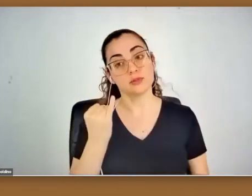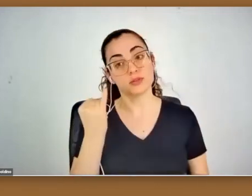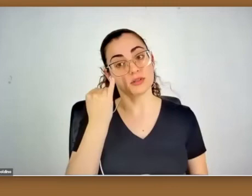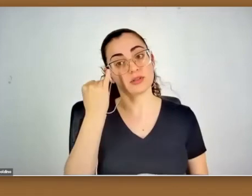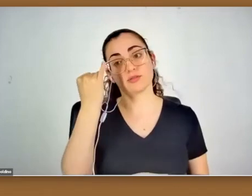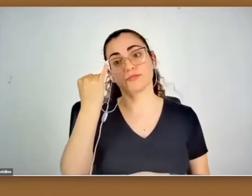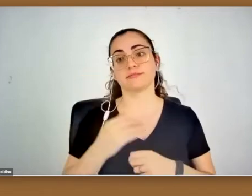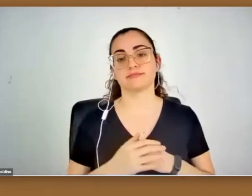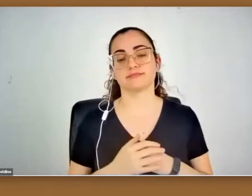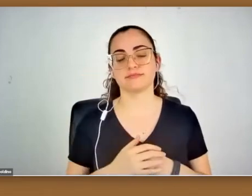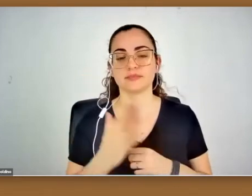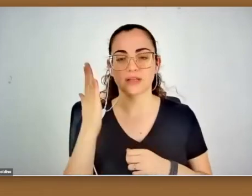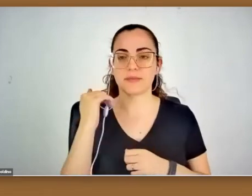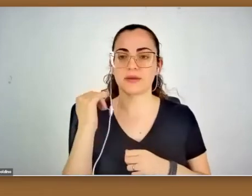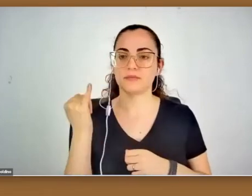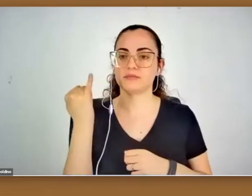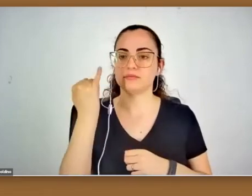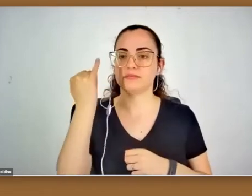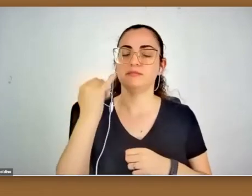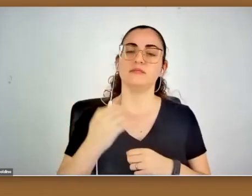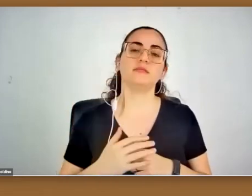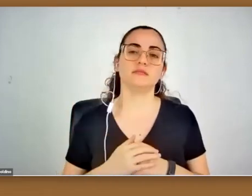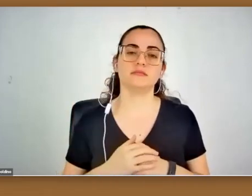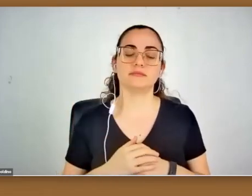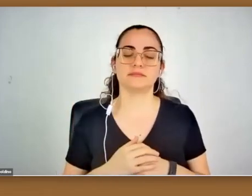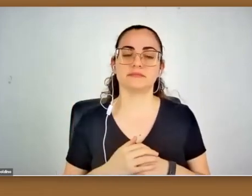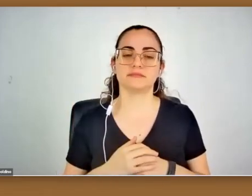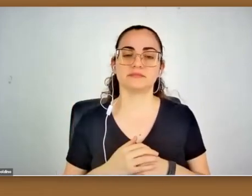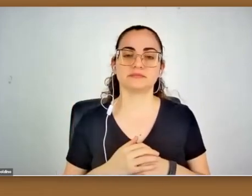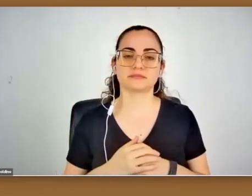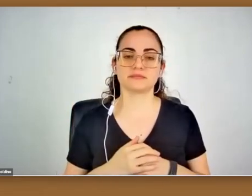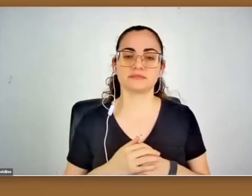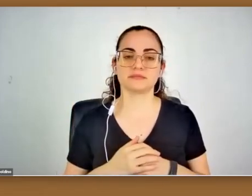né? Inclusive, é uma doença que ela está